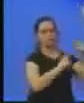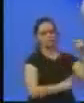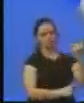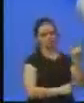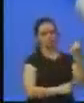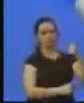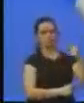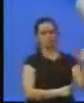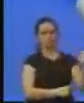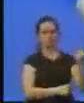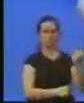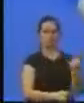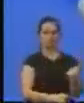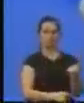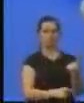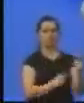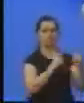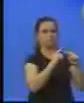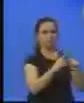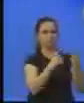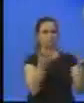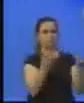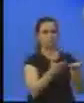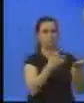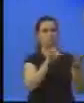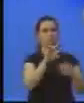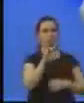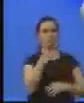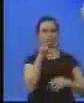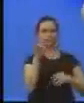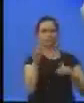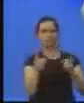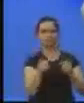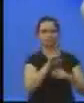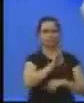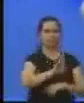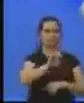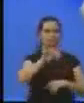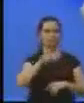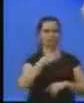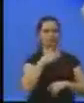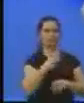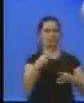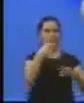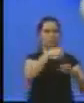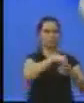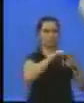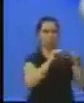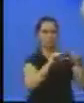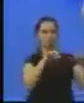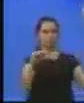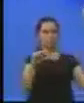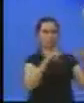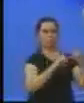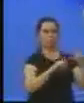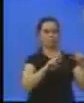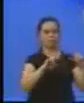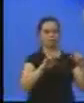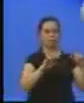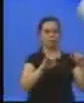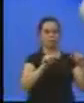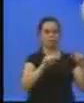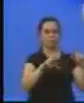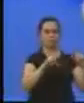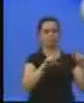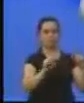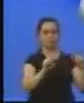1. Vezes, agora o u'linha. Quem que é o u'linha? É o que está dentro do parênteses, derivada. Então está lá, derivada do que está dentro do